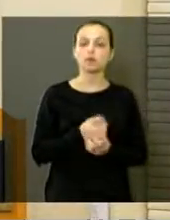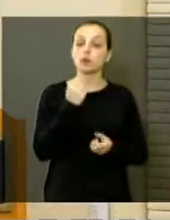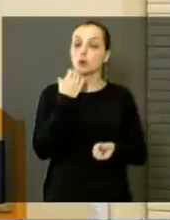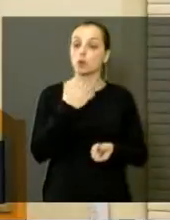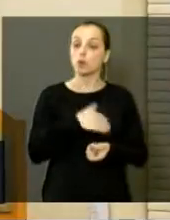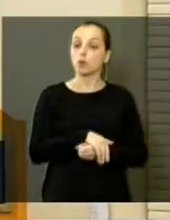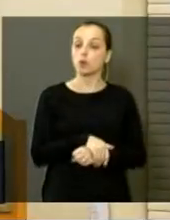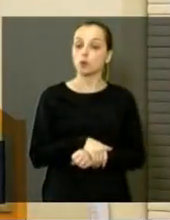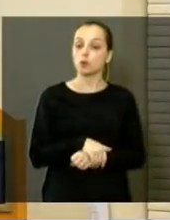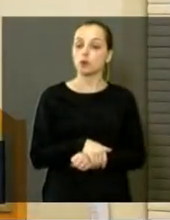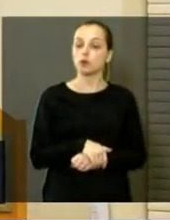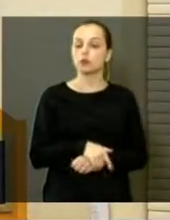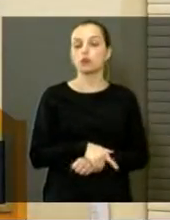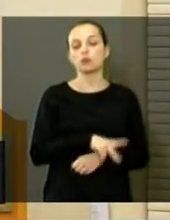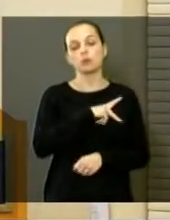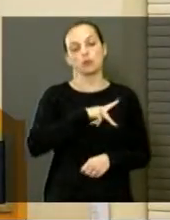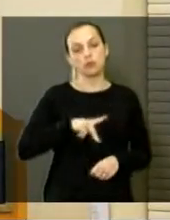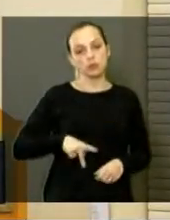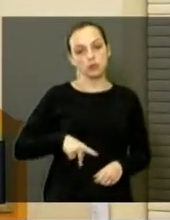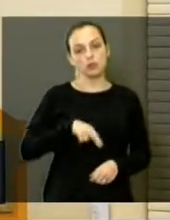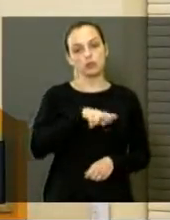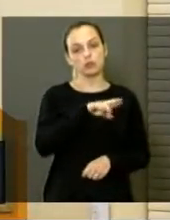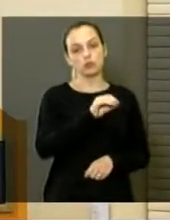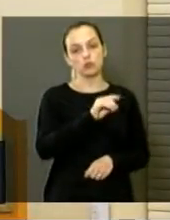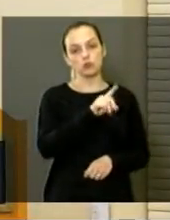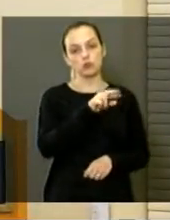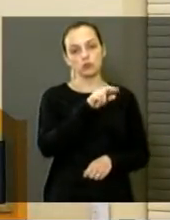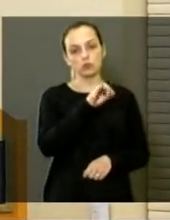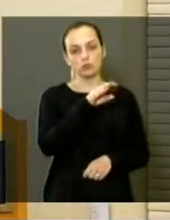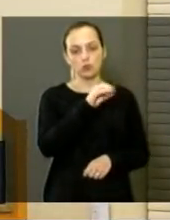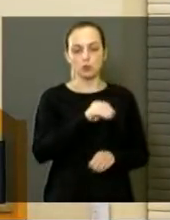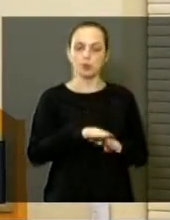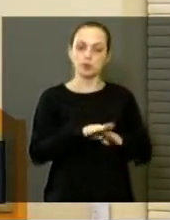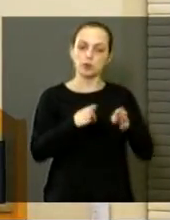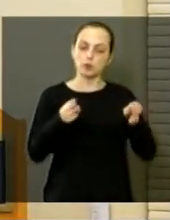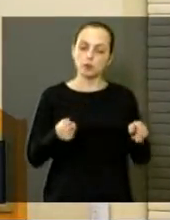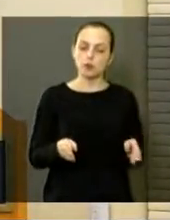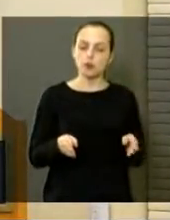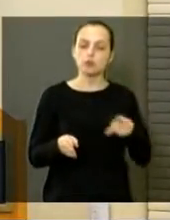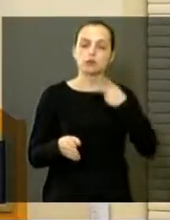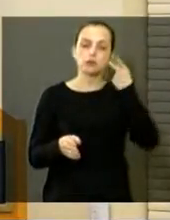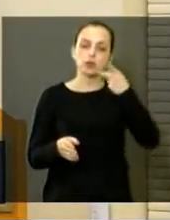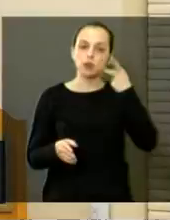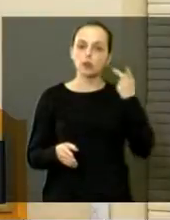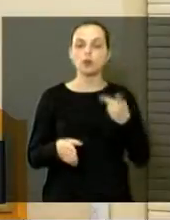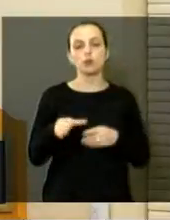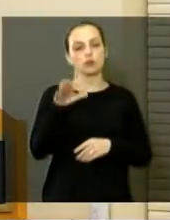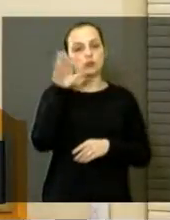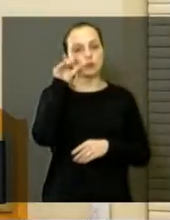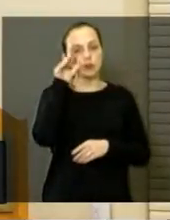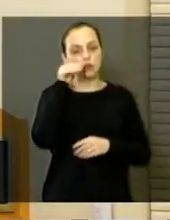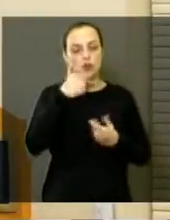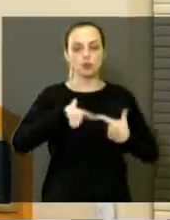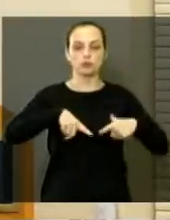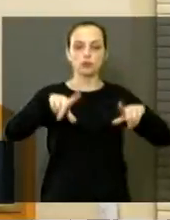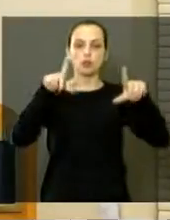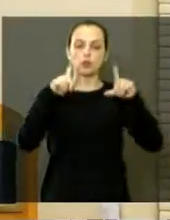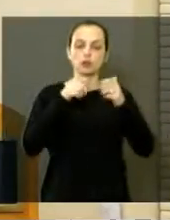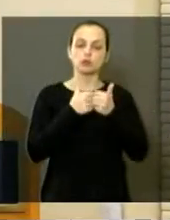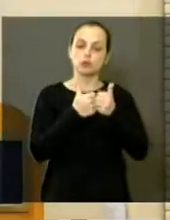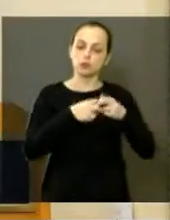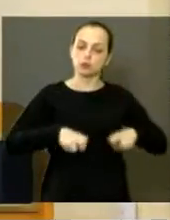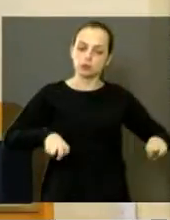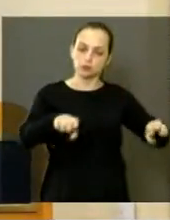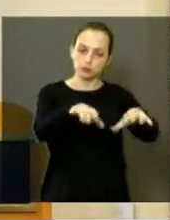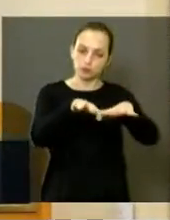Boa noite, presidente Rodrigo Buchechinha, mesa, vereadores, funcionários que nos assistem no plenário